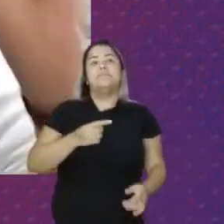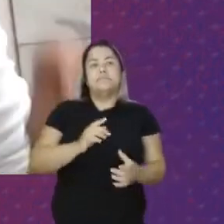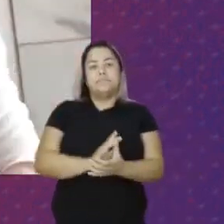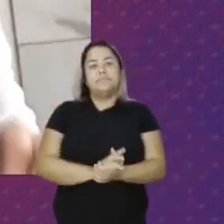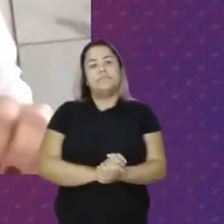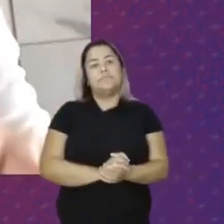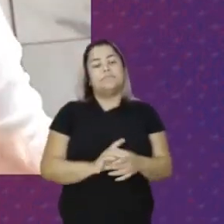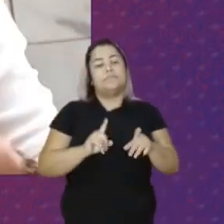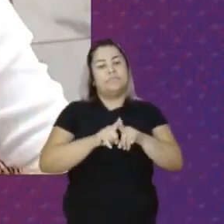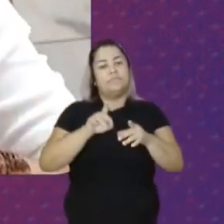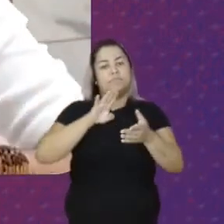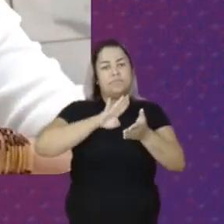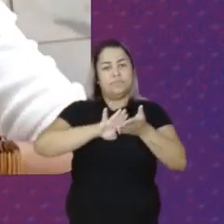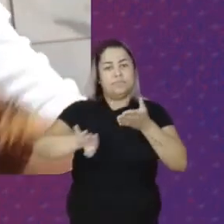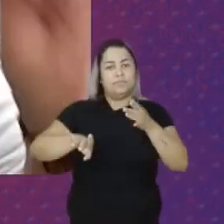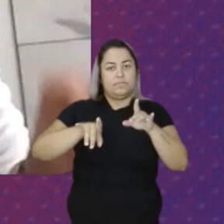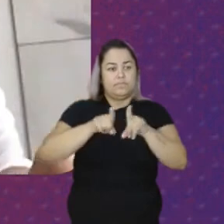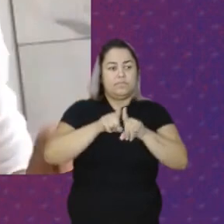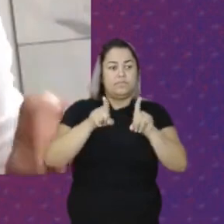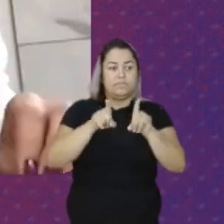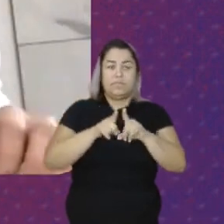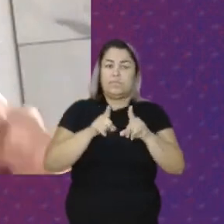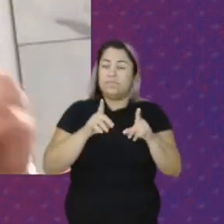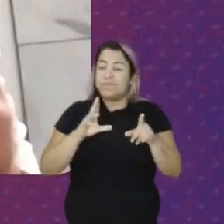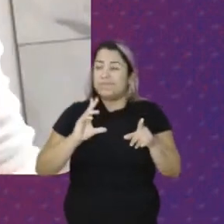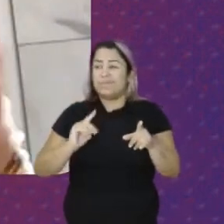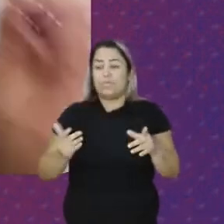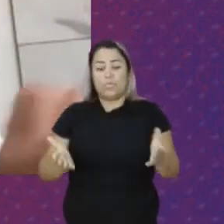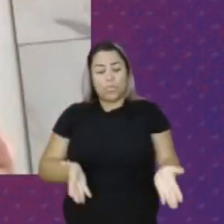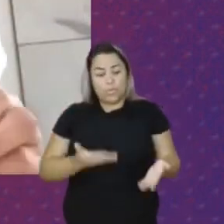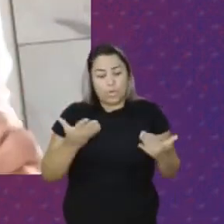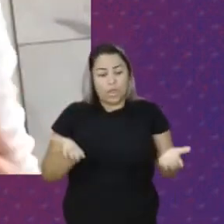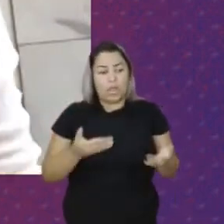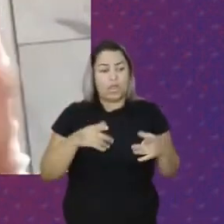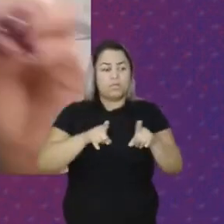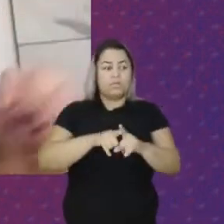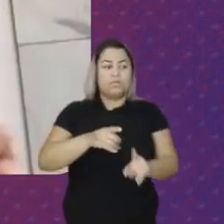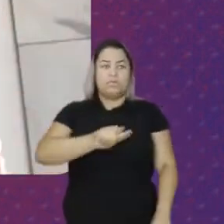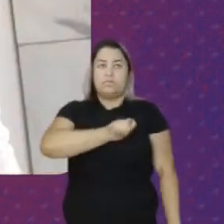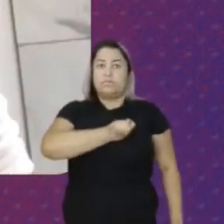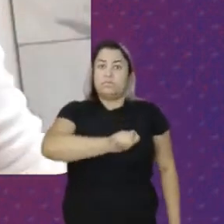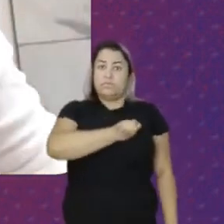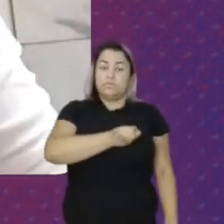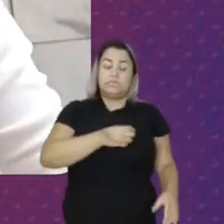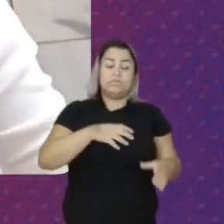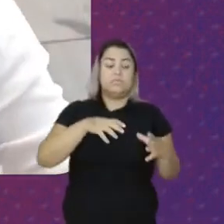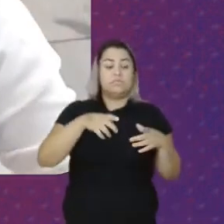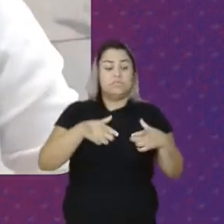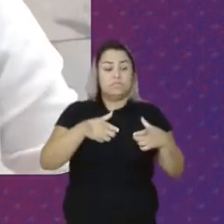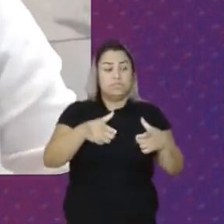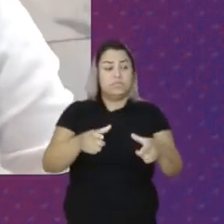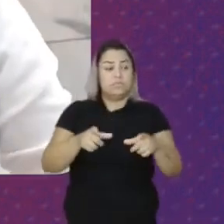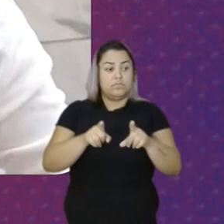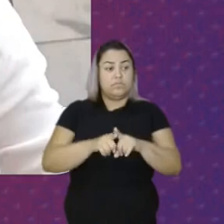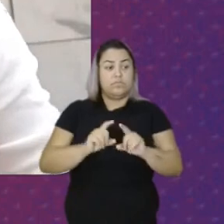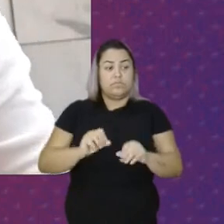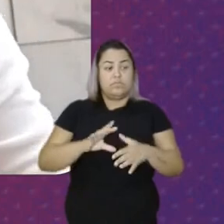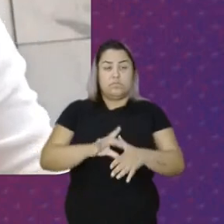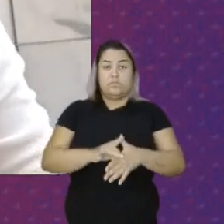as retirar e de as desmotivar a participar dos espaços dessa liderança